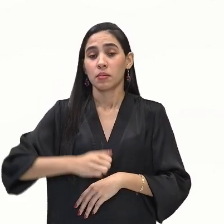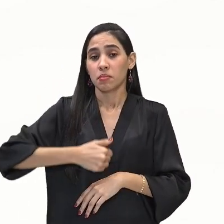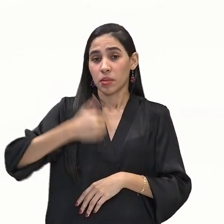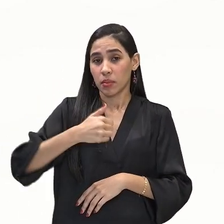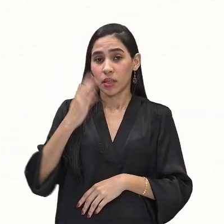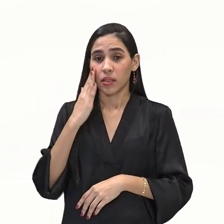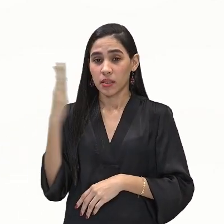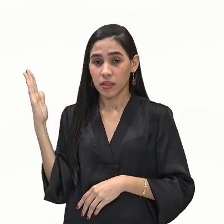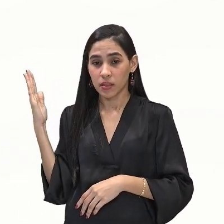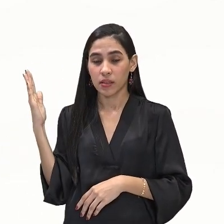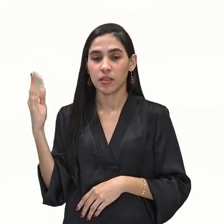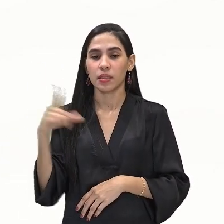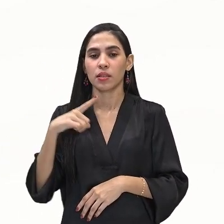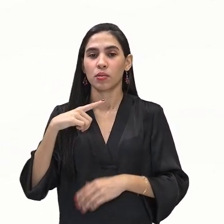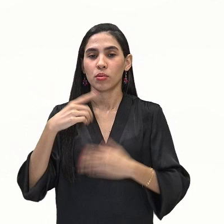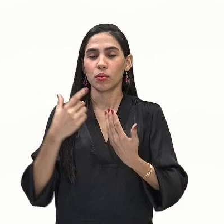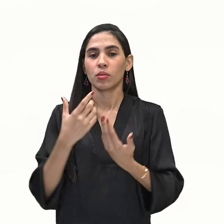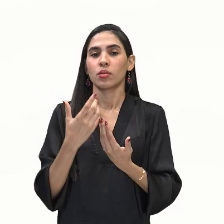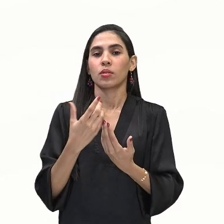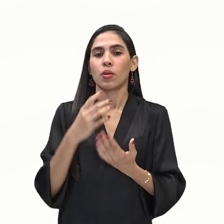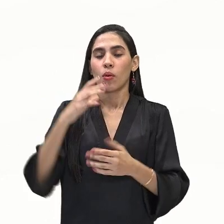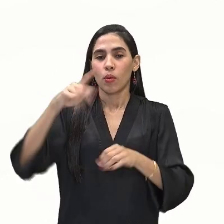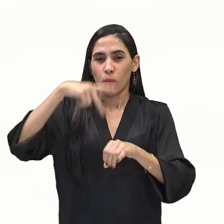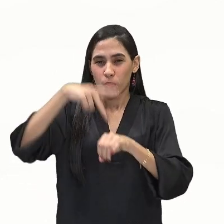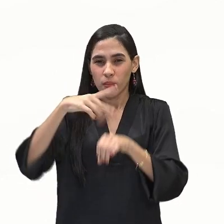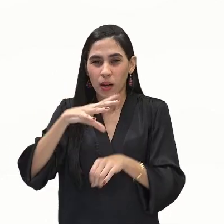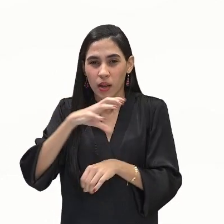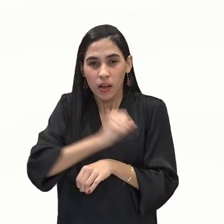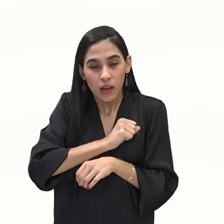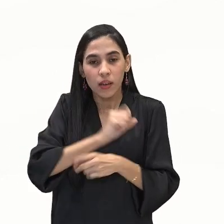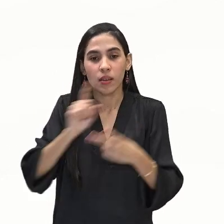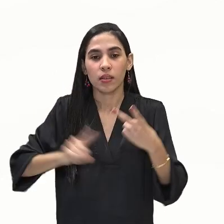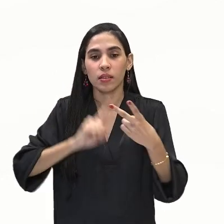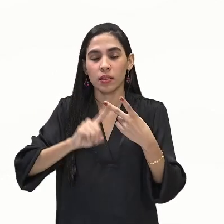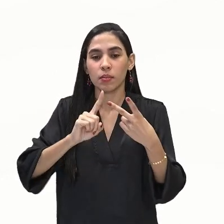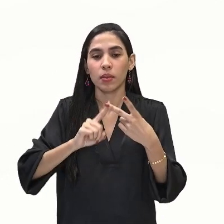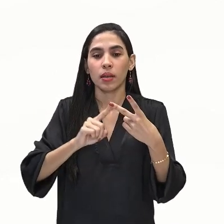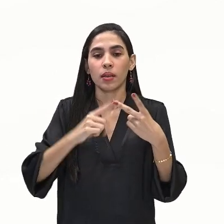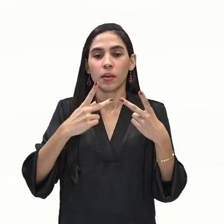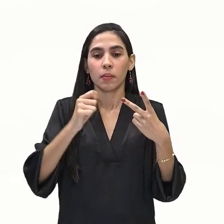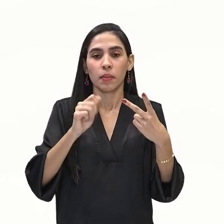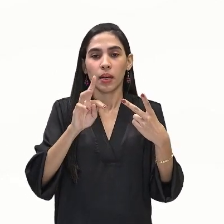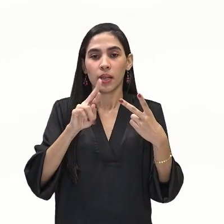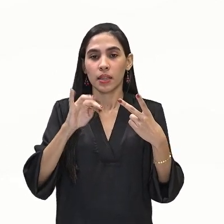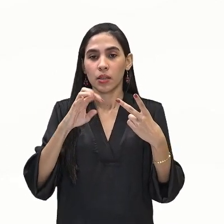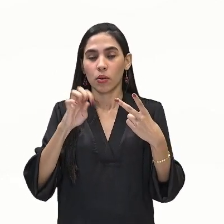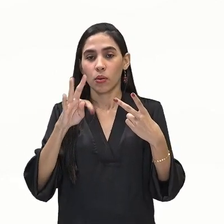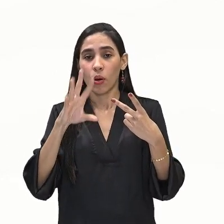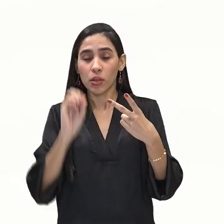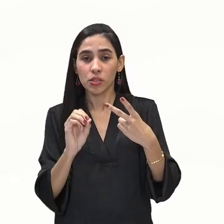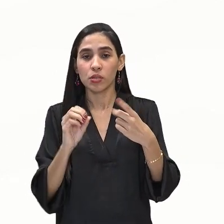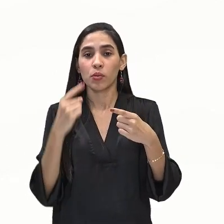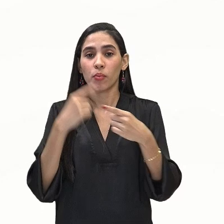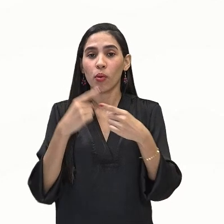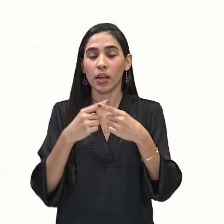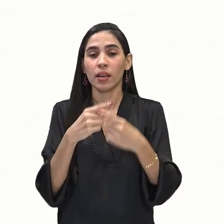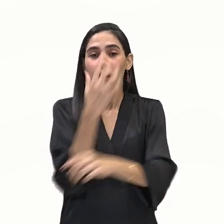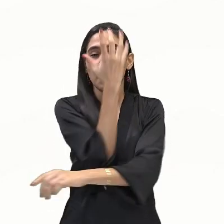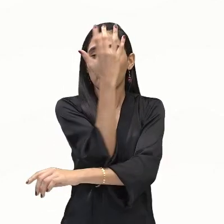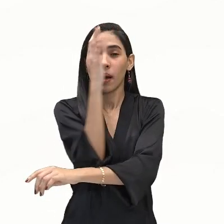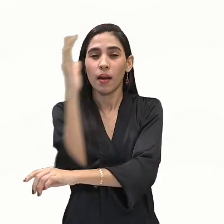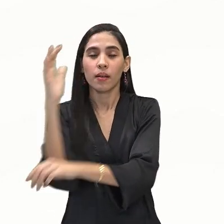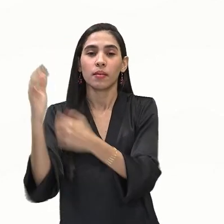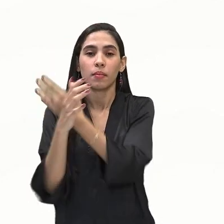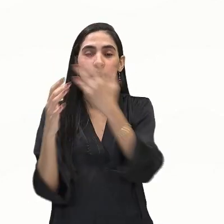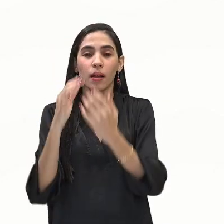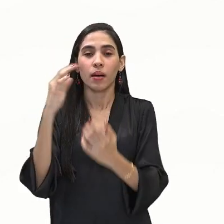o patriotismo, através de quê? Da descoberta de aspectos característicos da paisagem local, da nossa